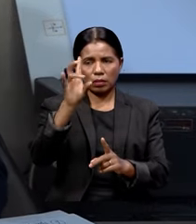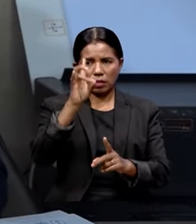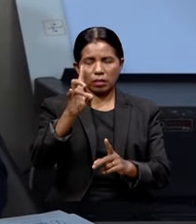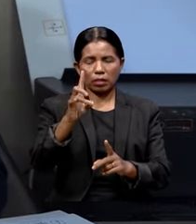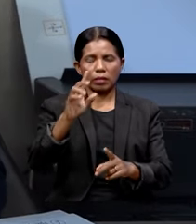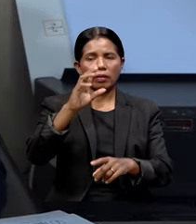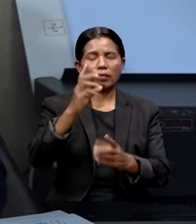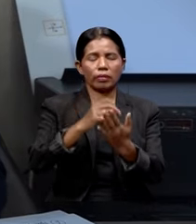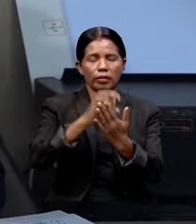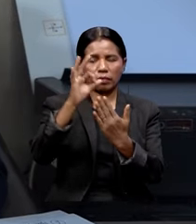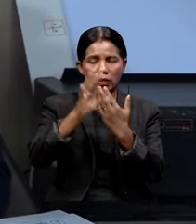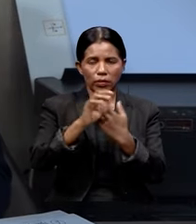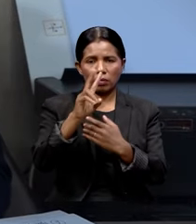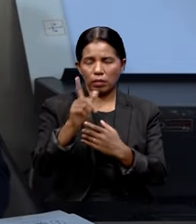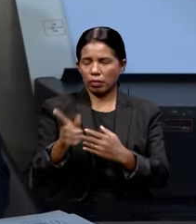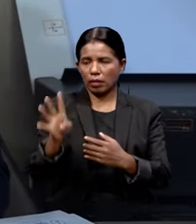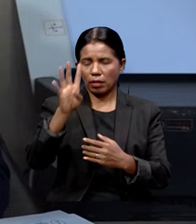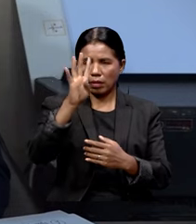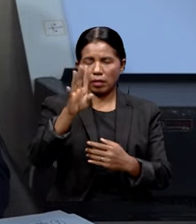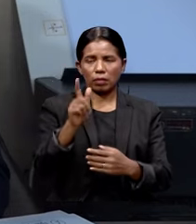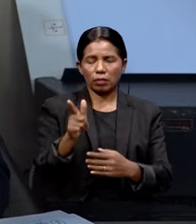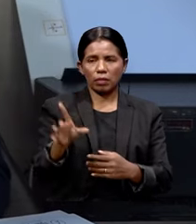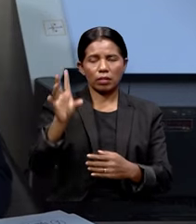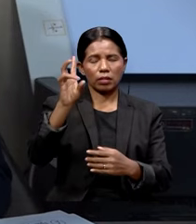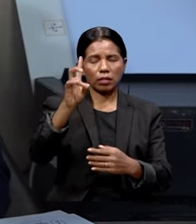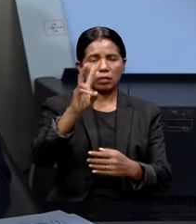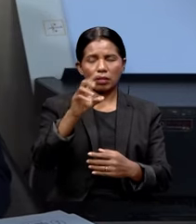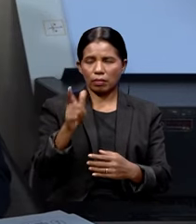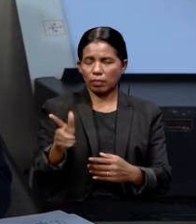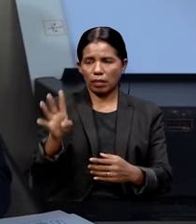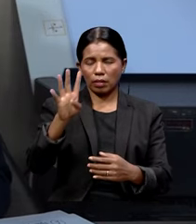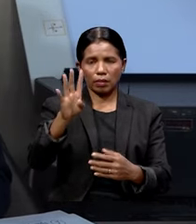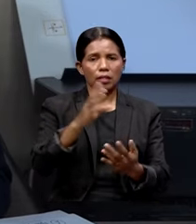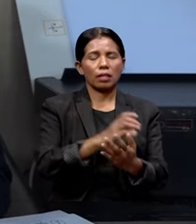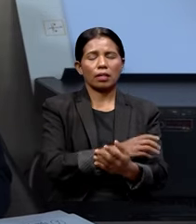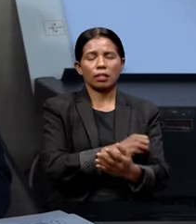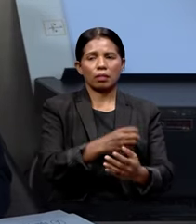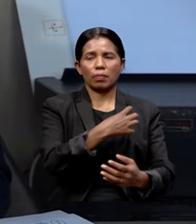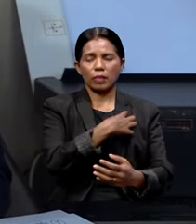fevereiro de 2024. E dia 27 de fevereiro de 2024, Interpol hasai